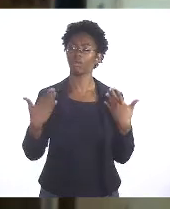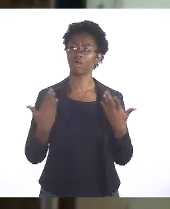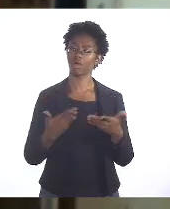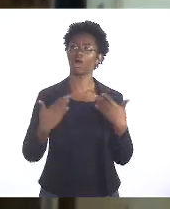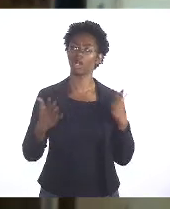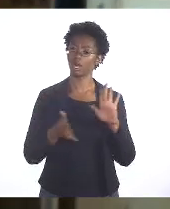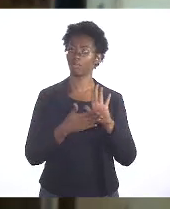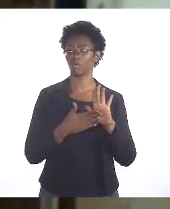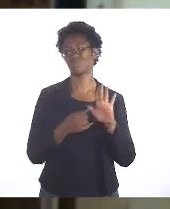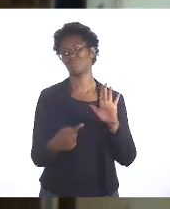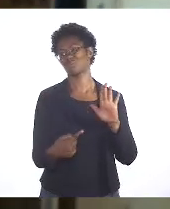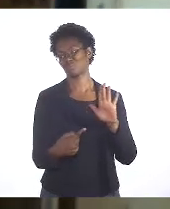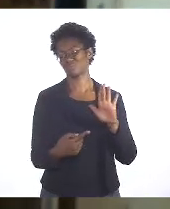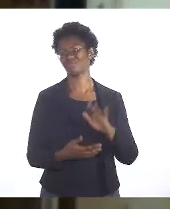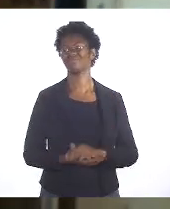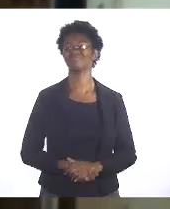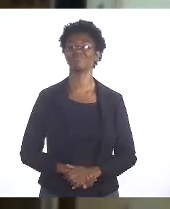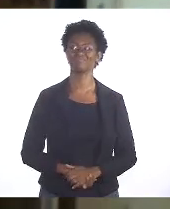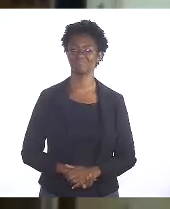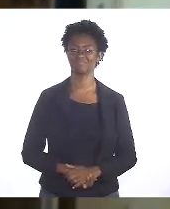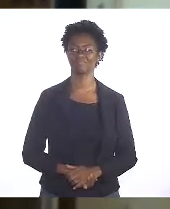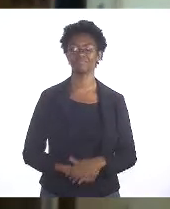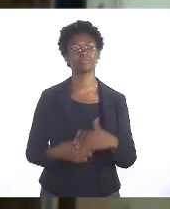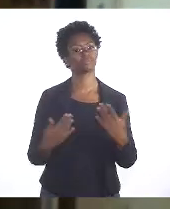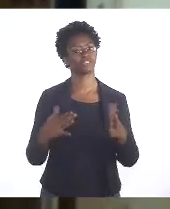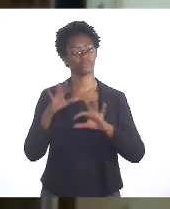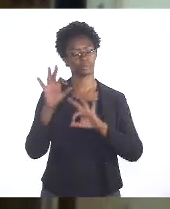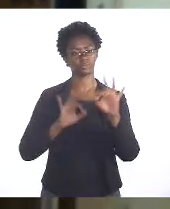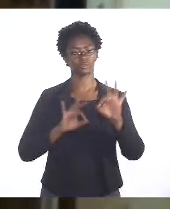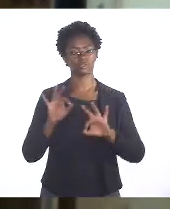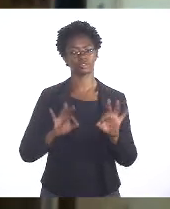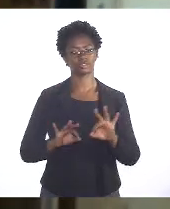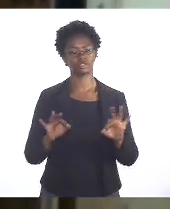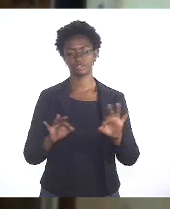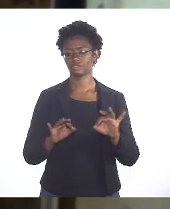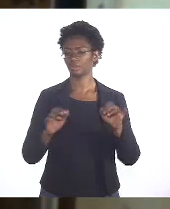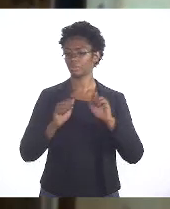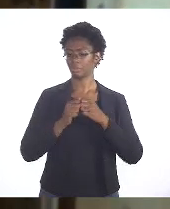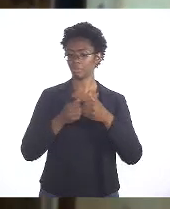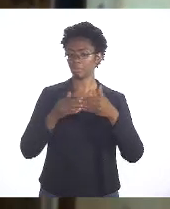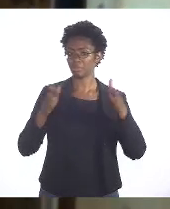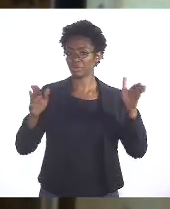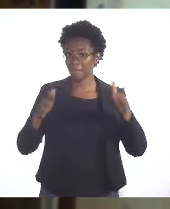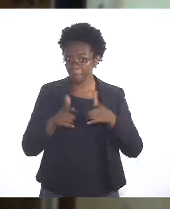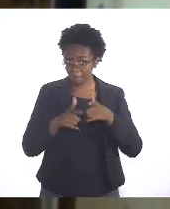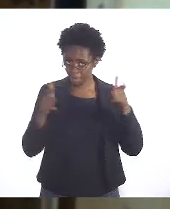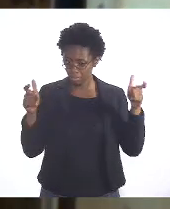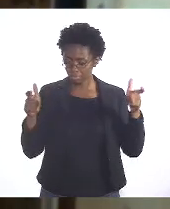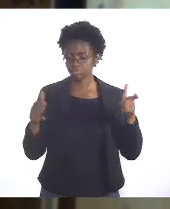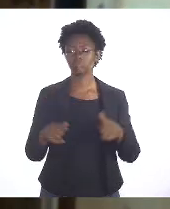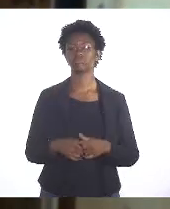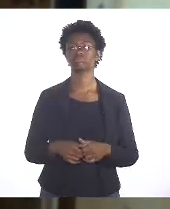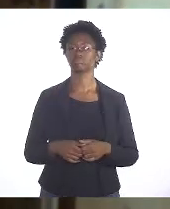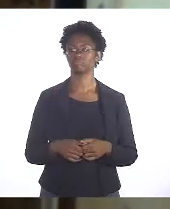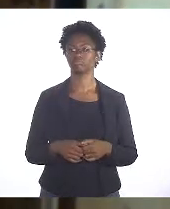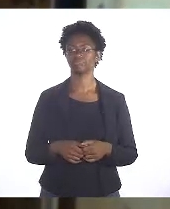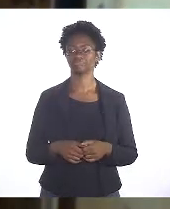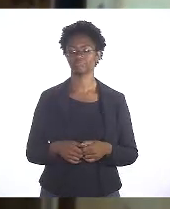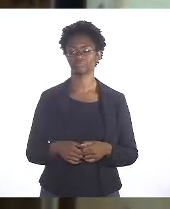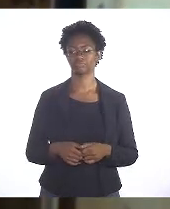com a proposta. O projeto, na sua ampla e imensa maioria, foi